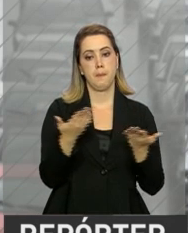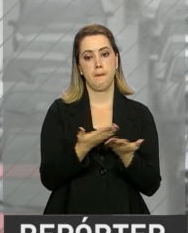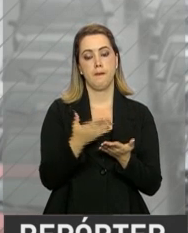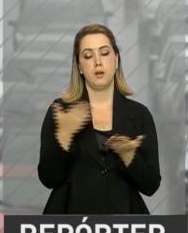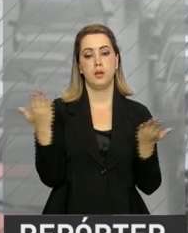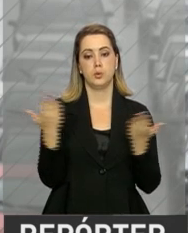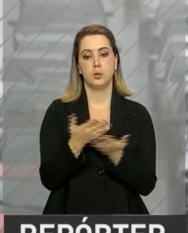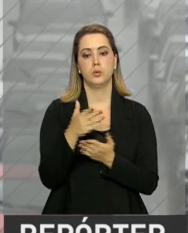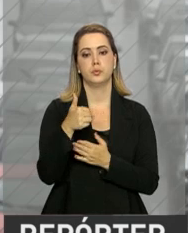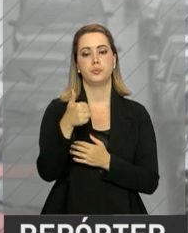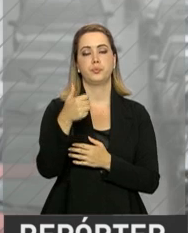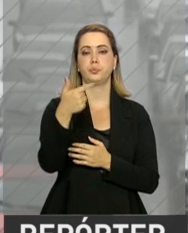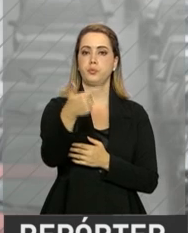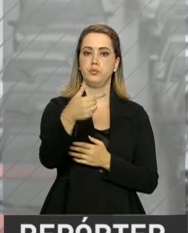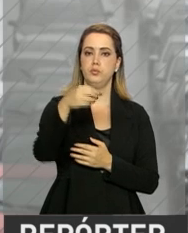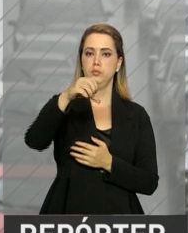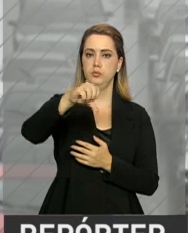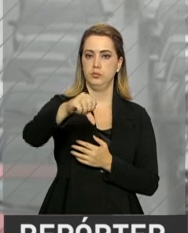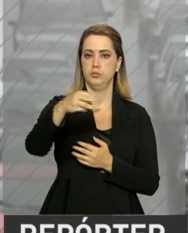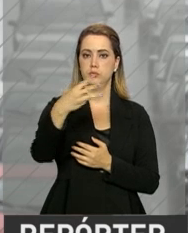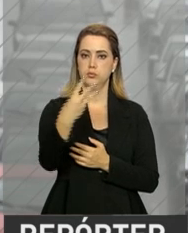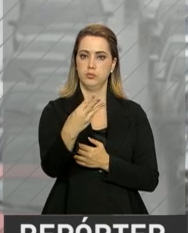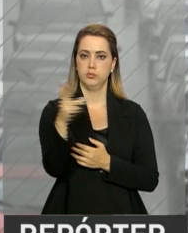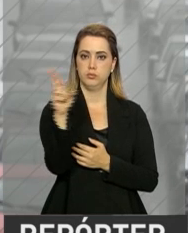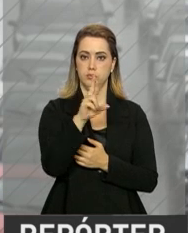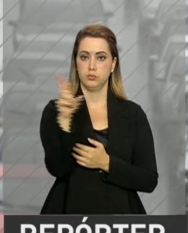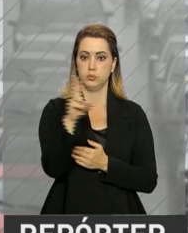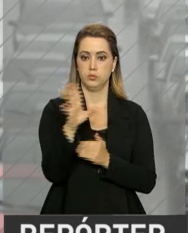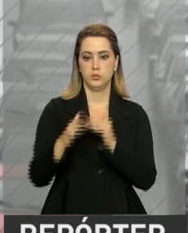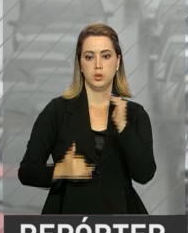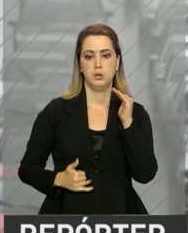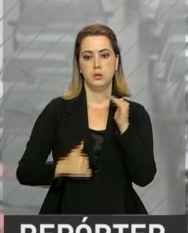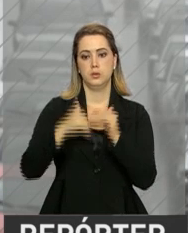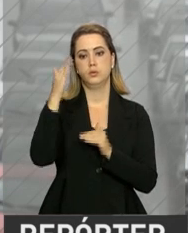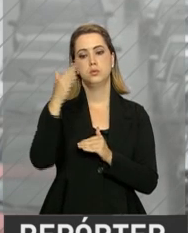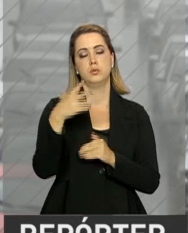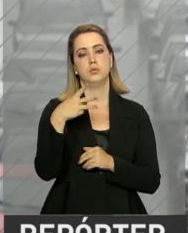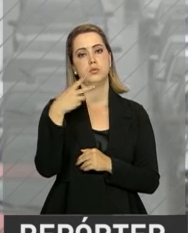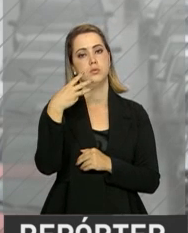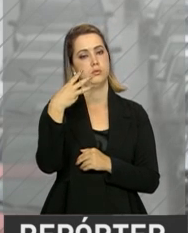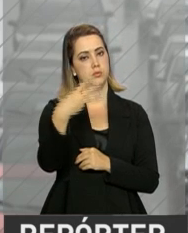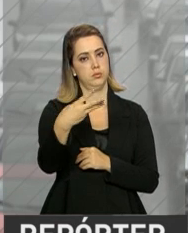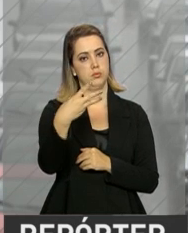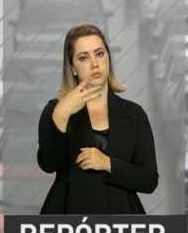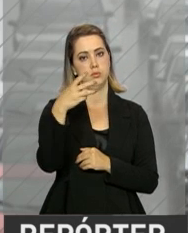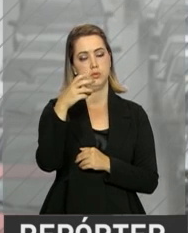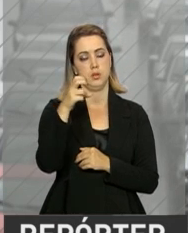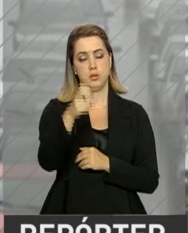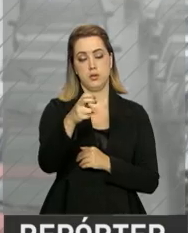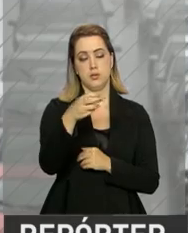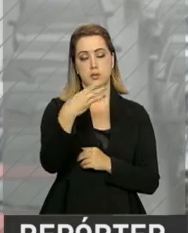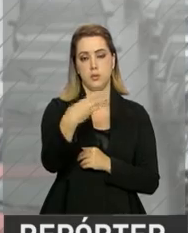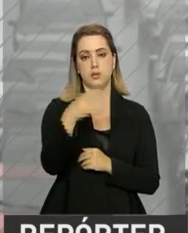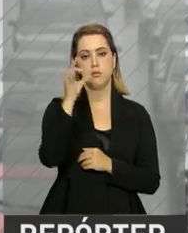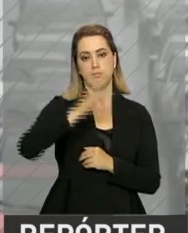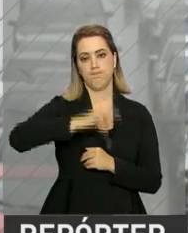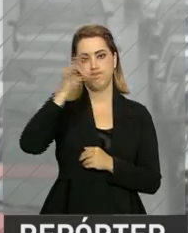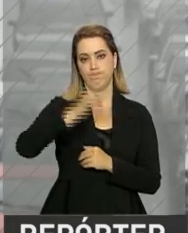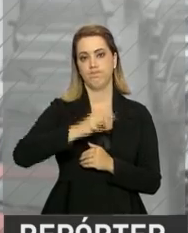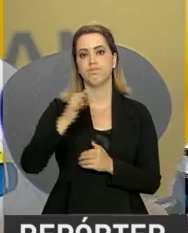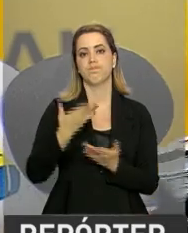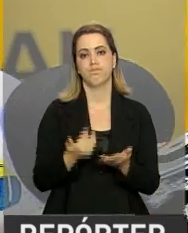154 para R 293,47 um aumento de R